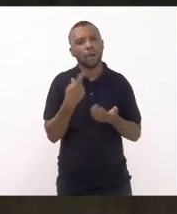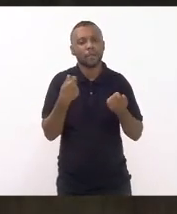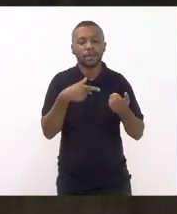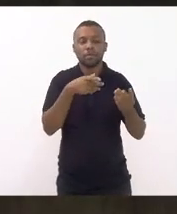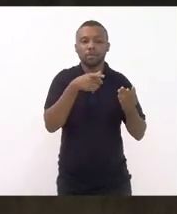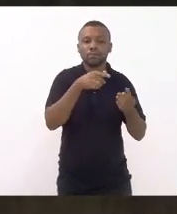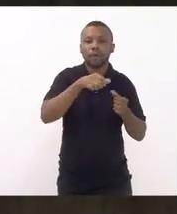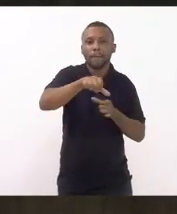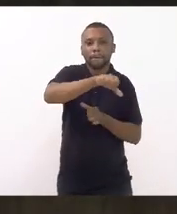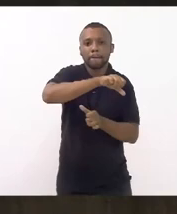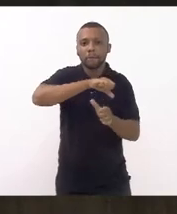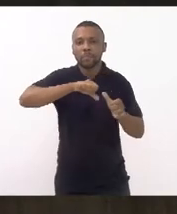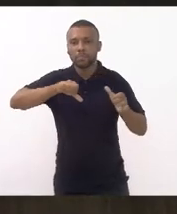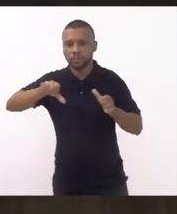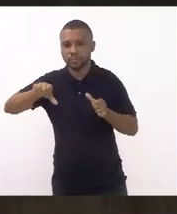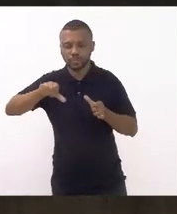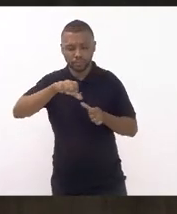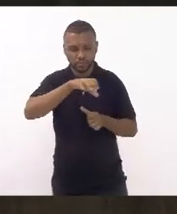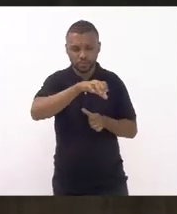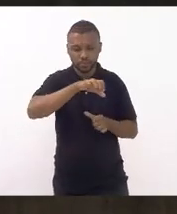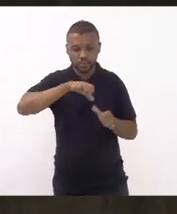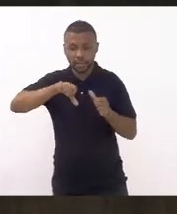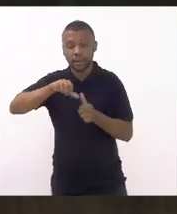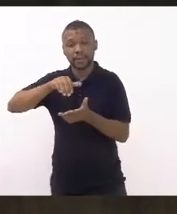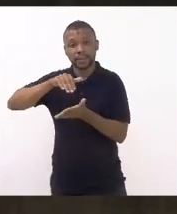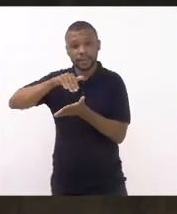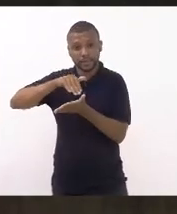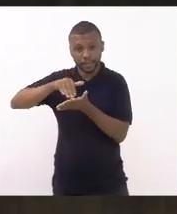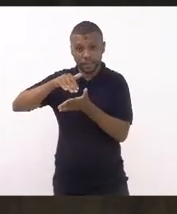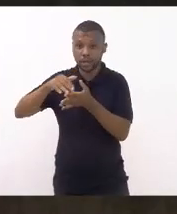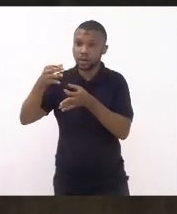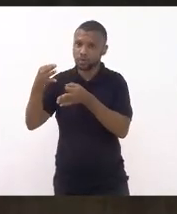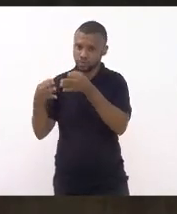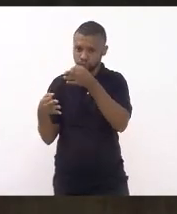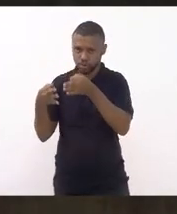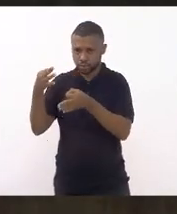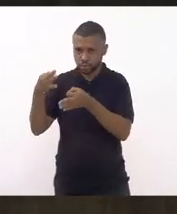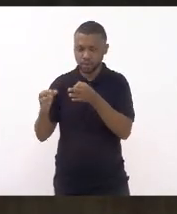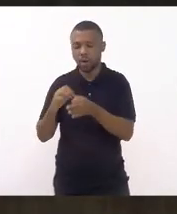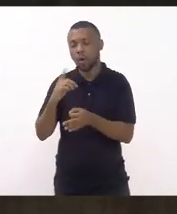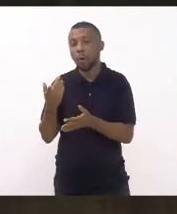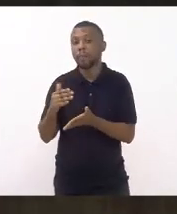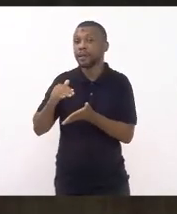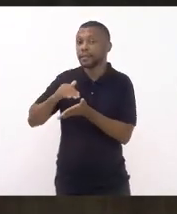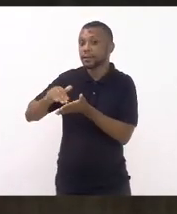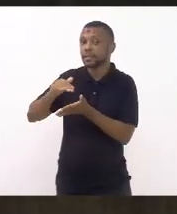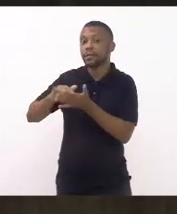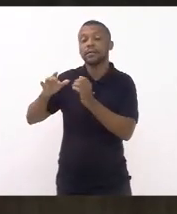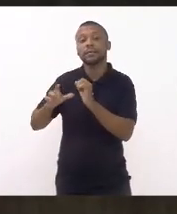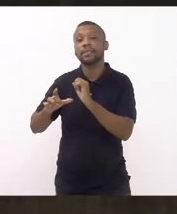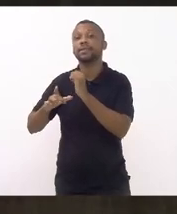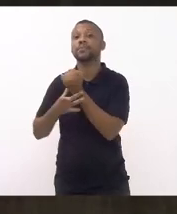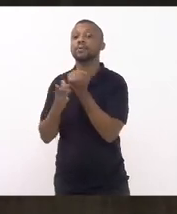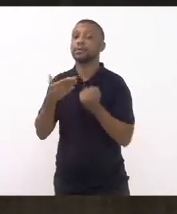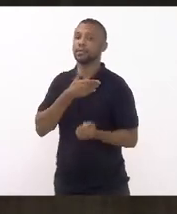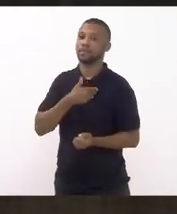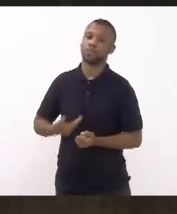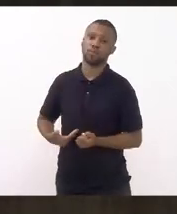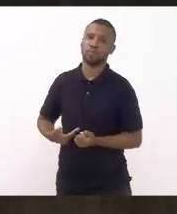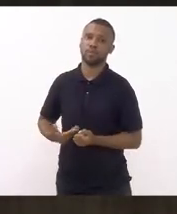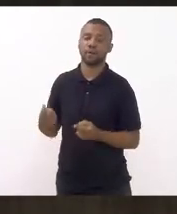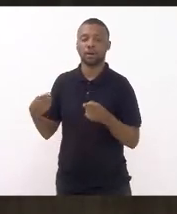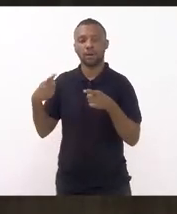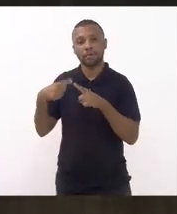transferir o DEGASE para a Secretaria de Justiça ou para a Secretaria de Segurança Pública, porque também